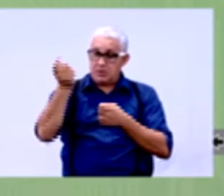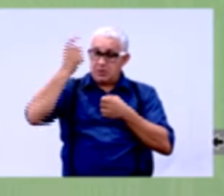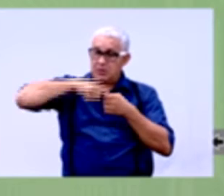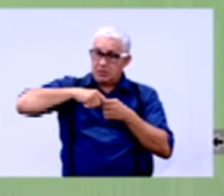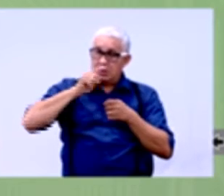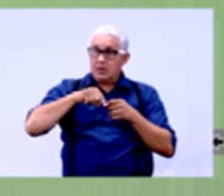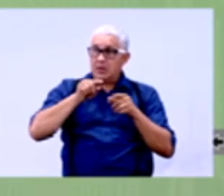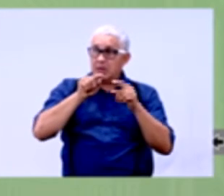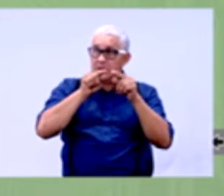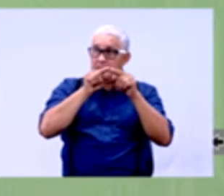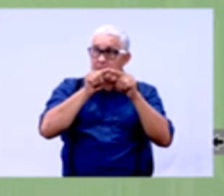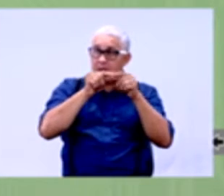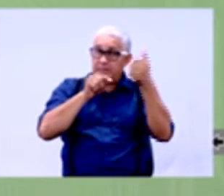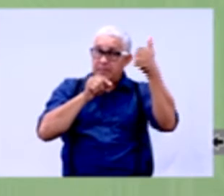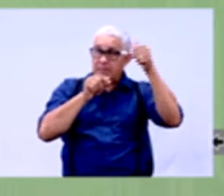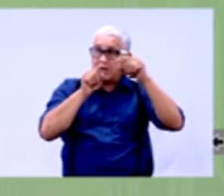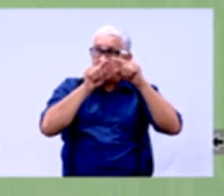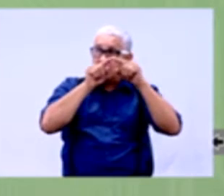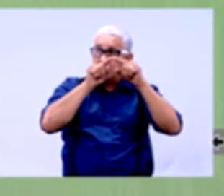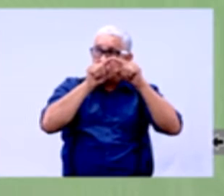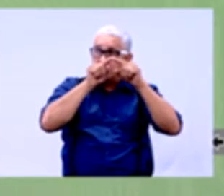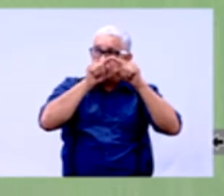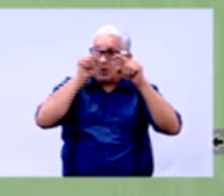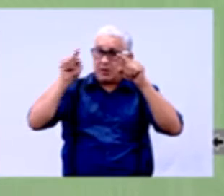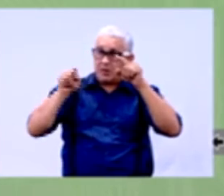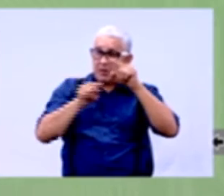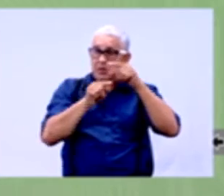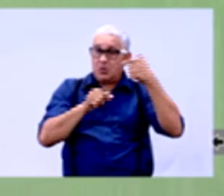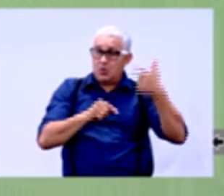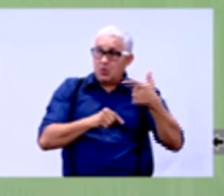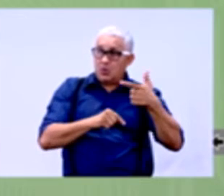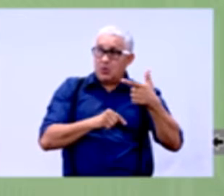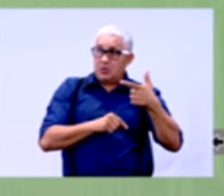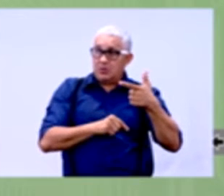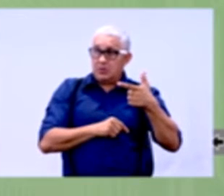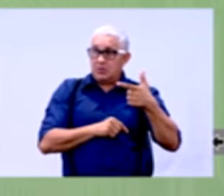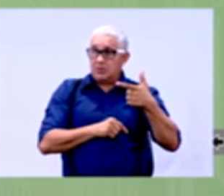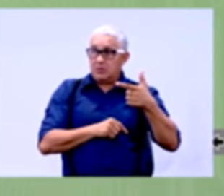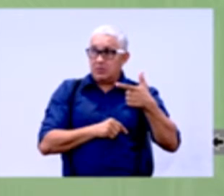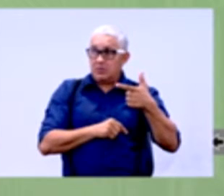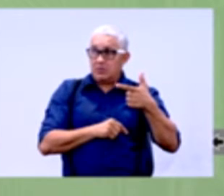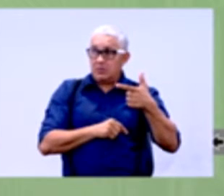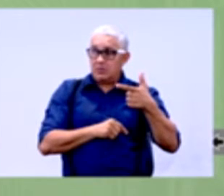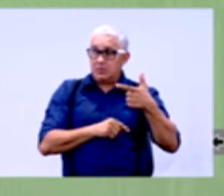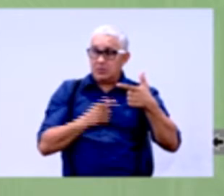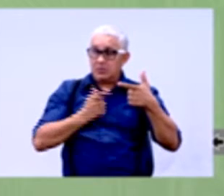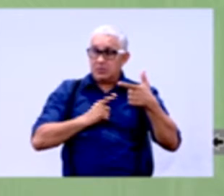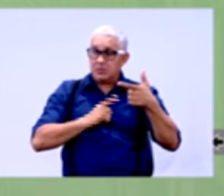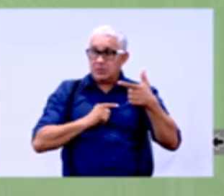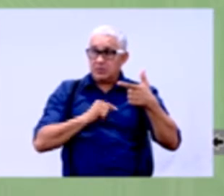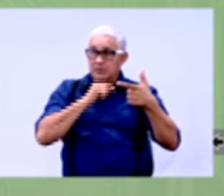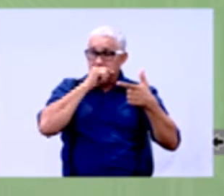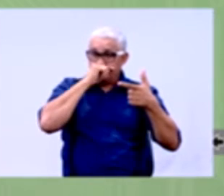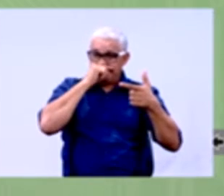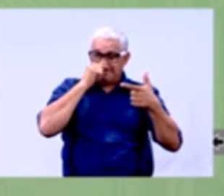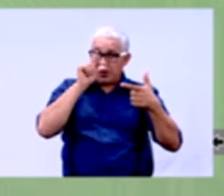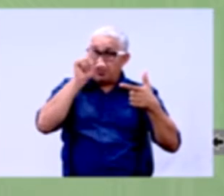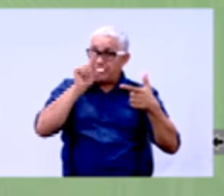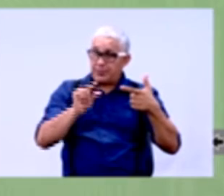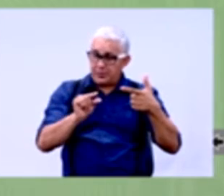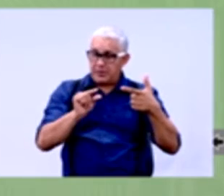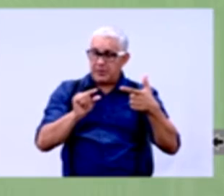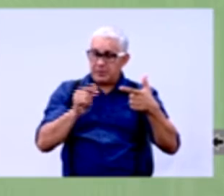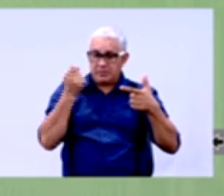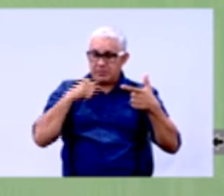primeiro diagrama, no primeiro desenho. Já no segundo, olha só, a gente economiza, não preciso de